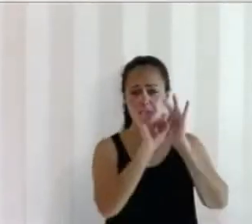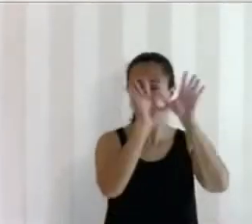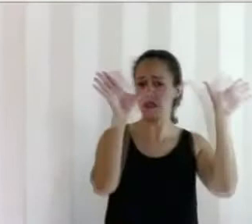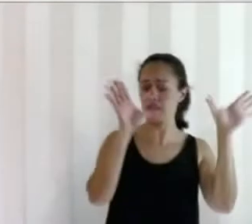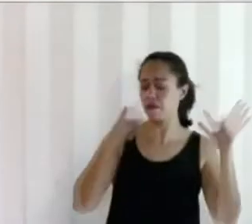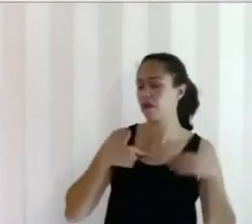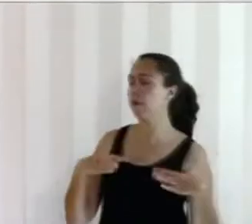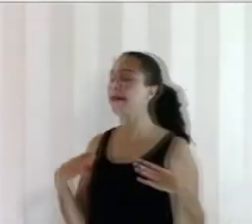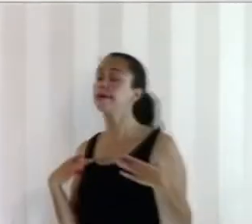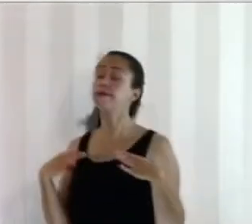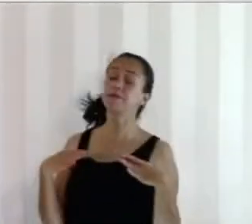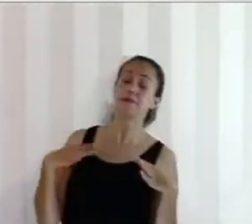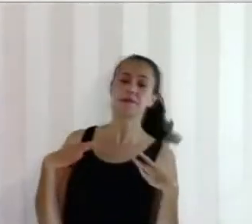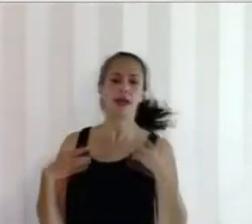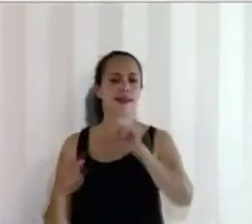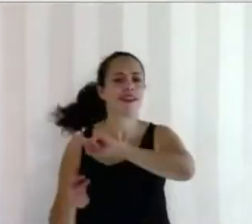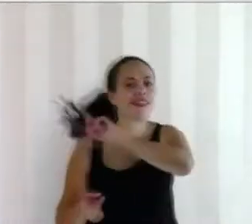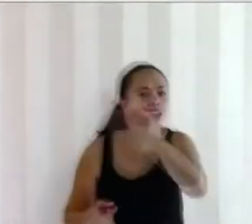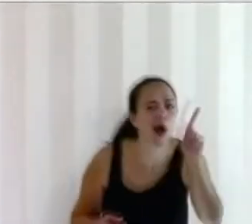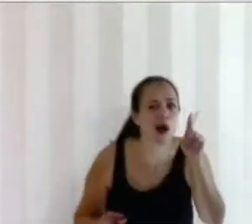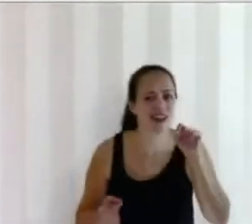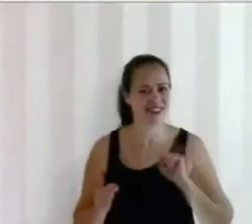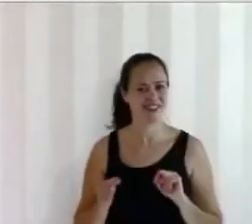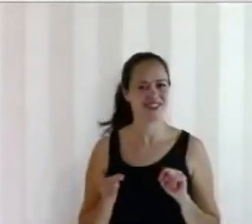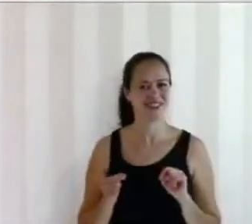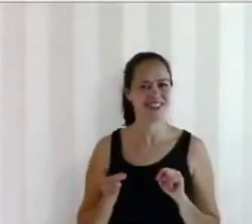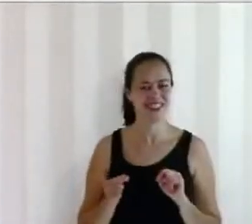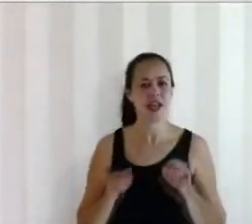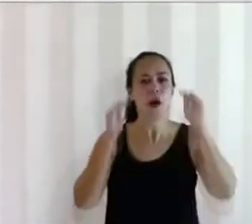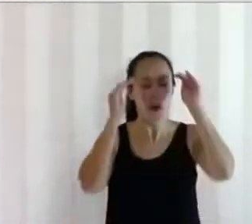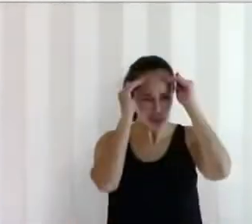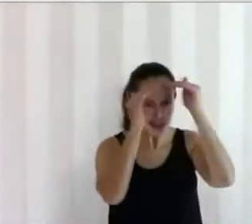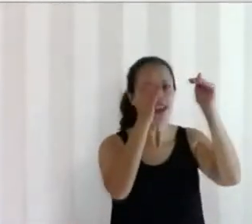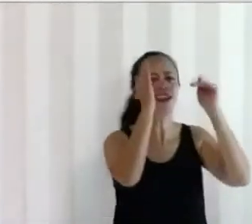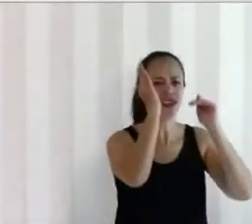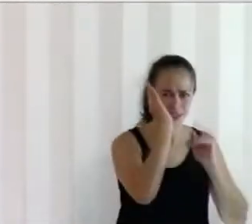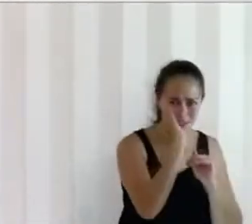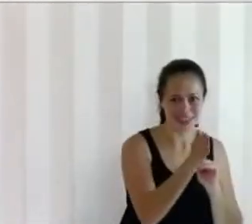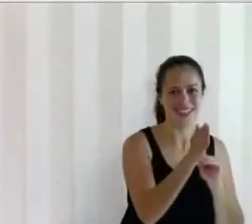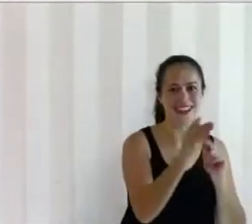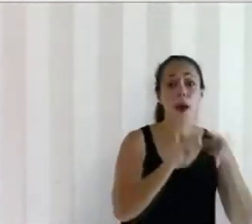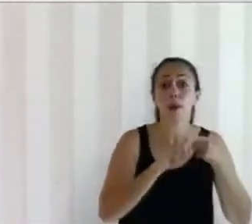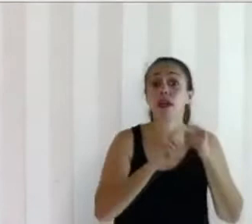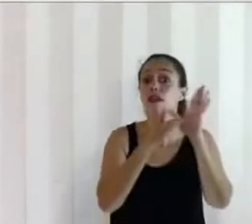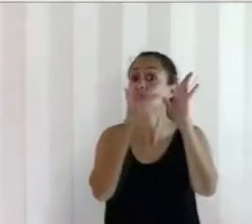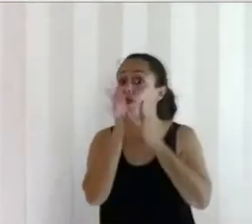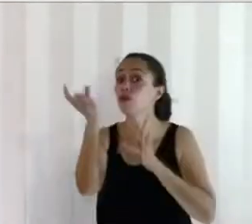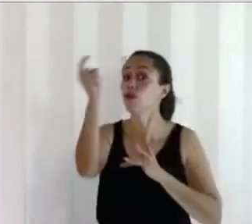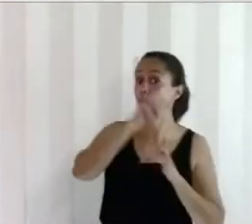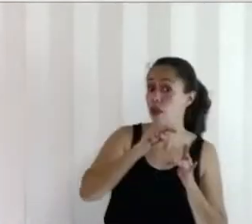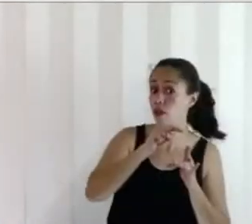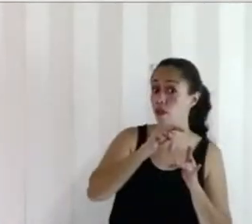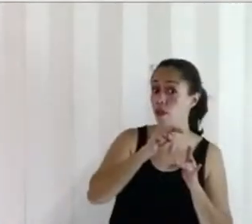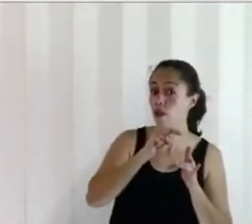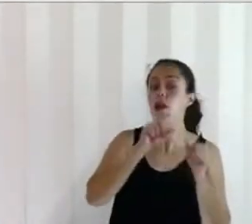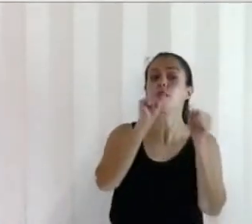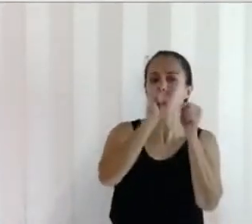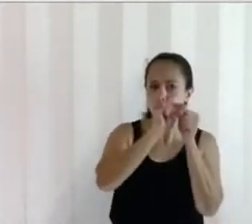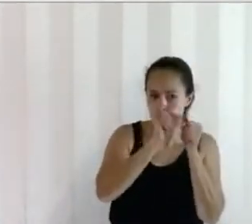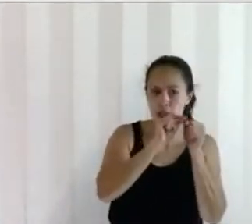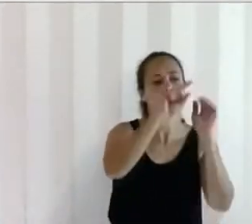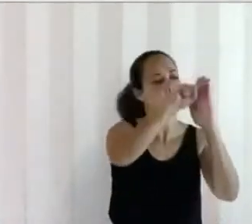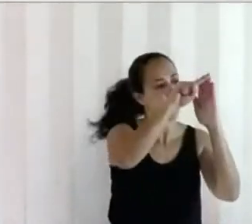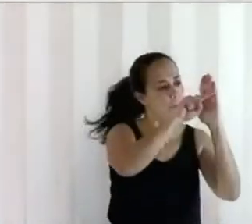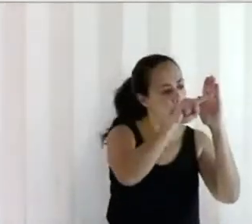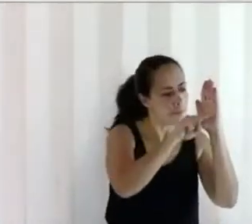Nós não obedecemos à lei para a salvação, mas uma vez que somos salvos por Jesus,